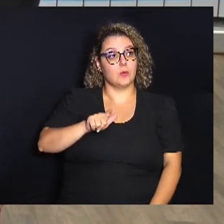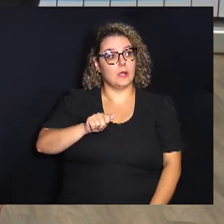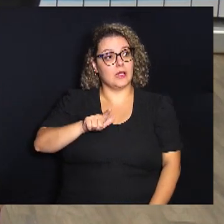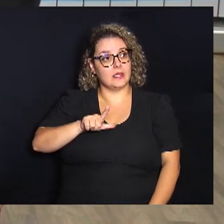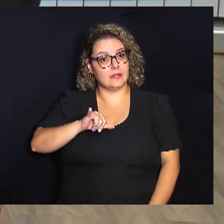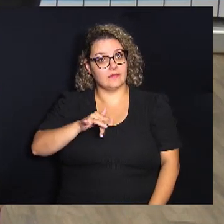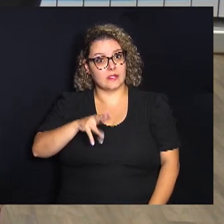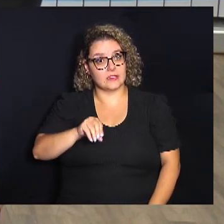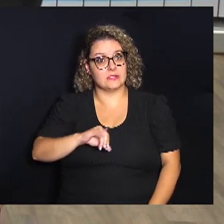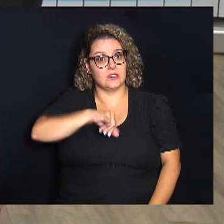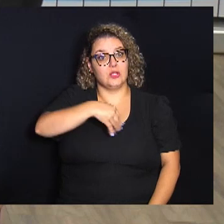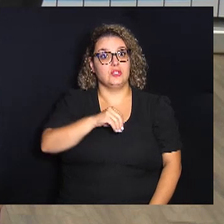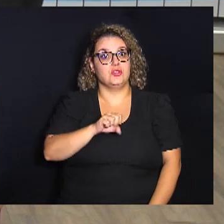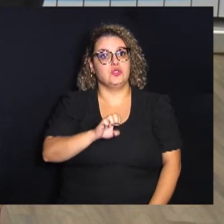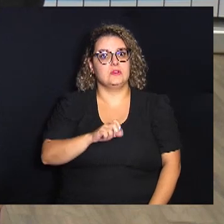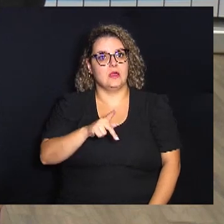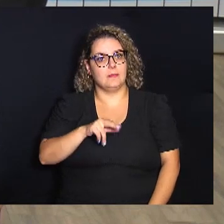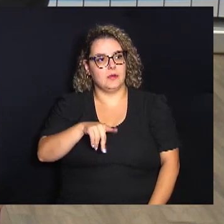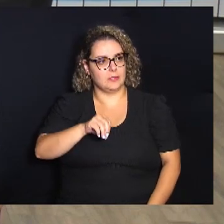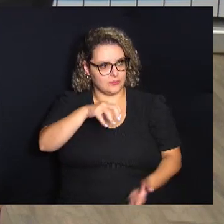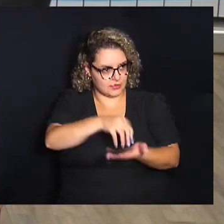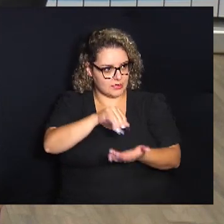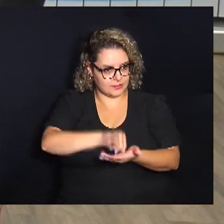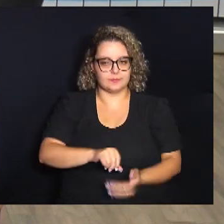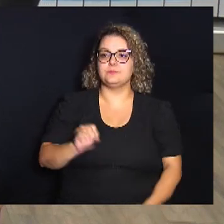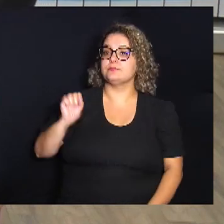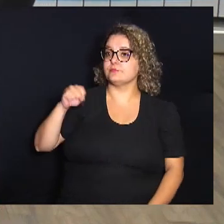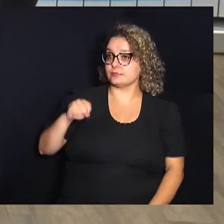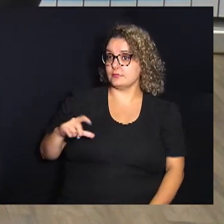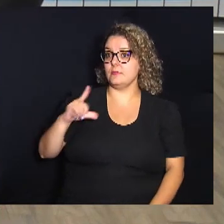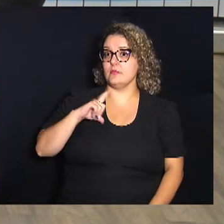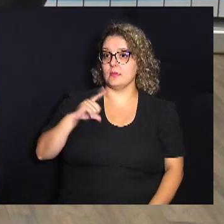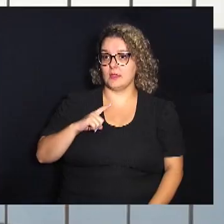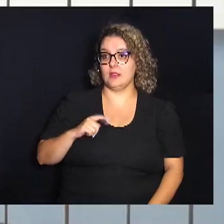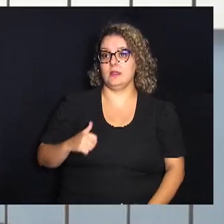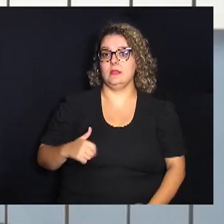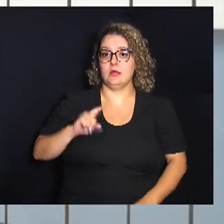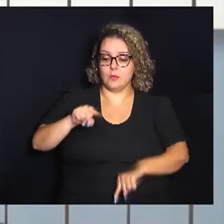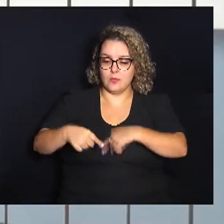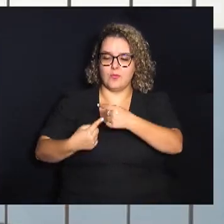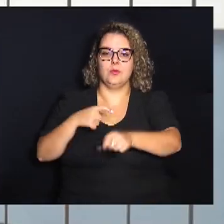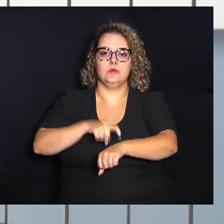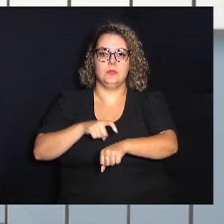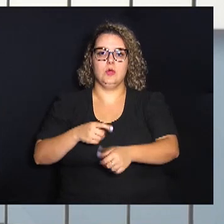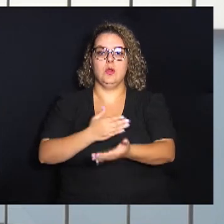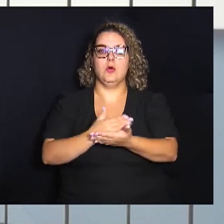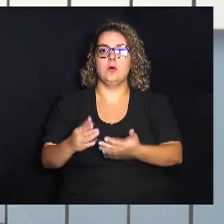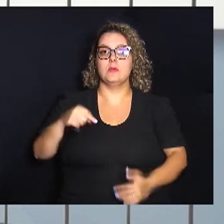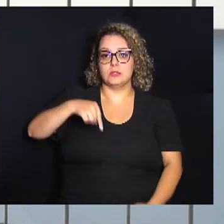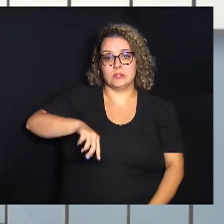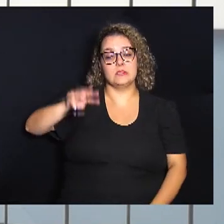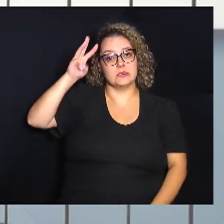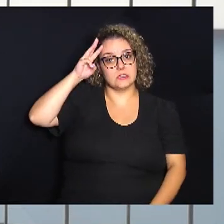da José Paulino no centro da cidade. A gente tem agora uma próxima fase, porque começou nesta